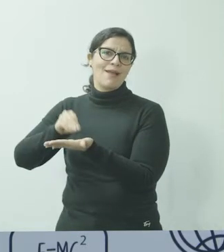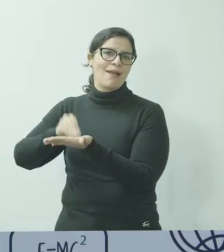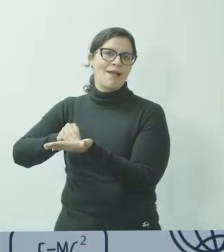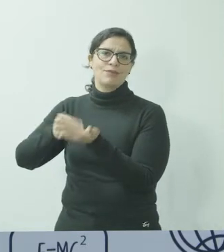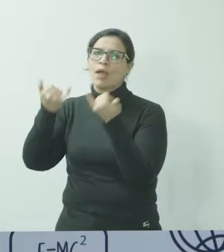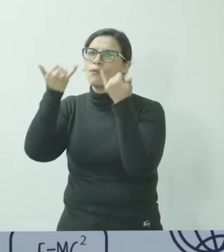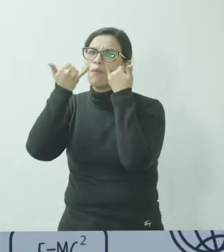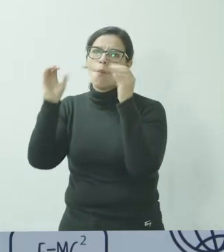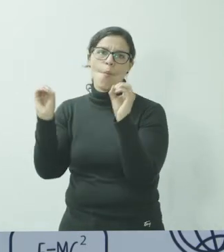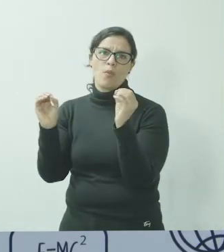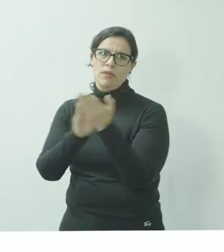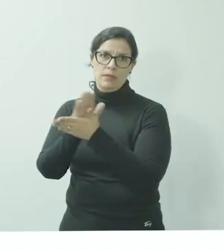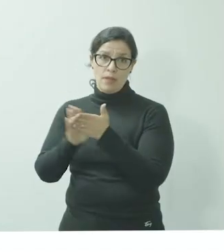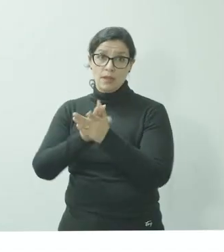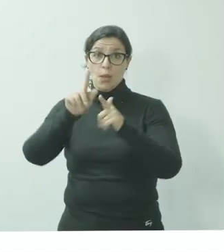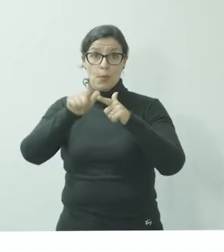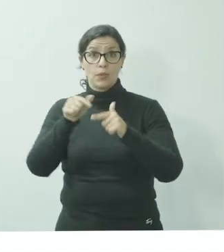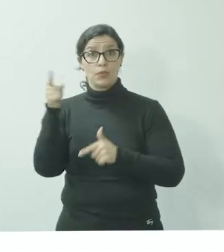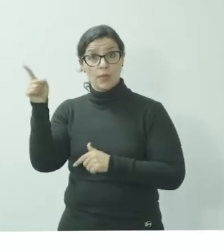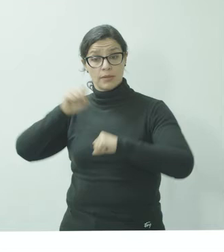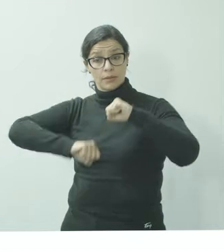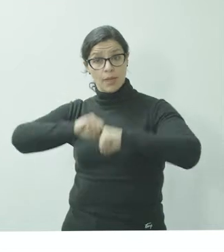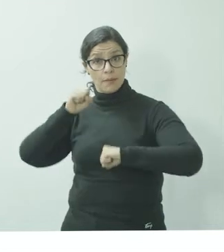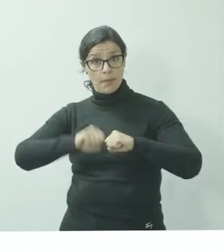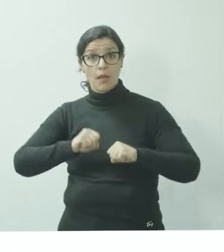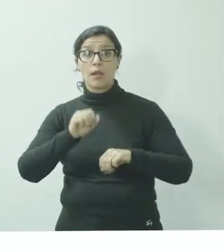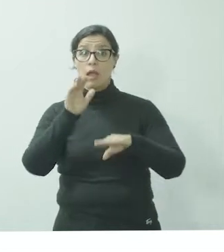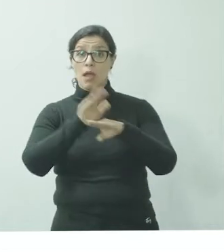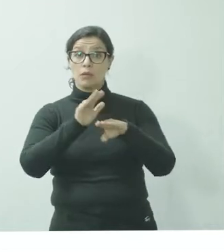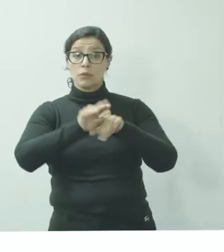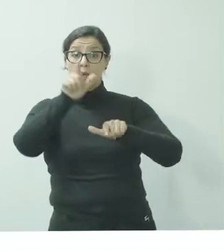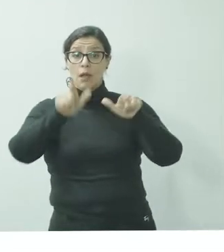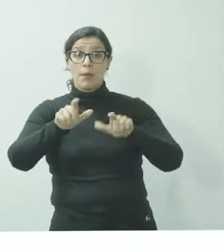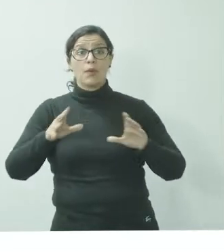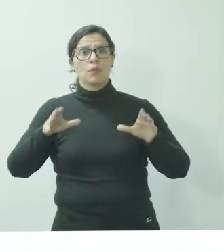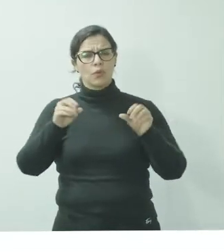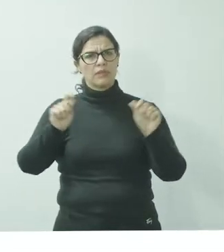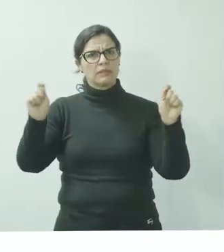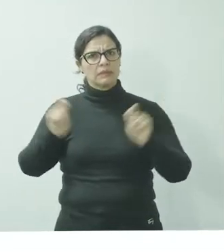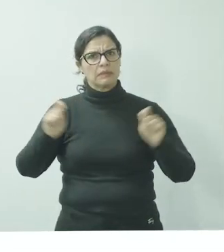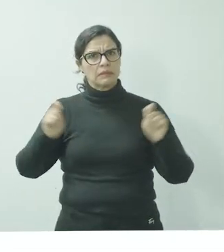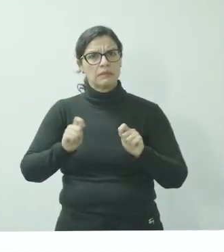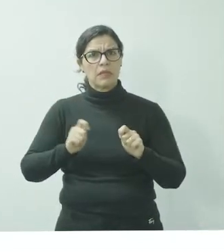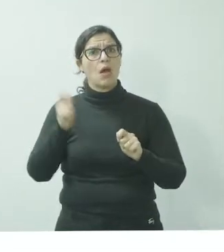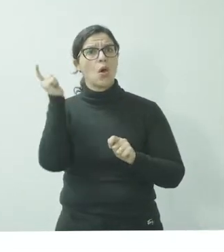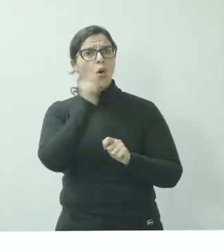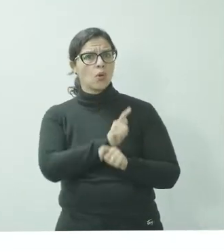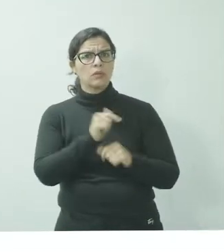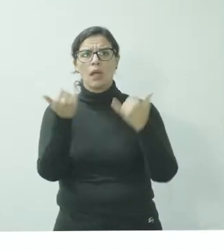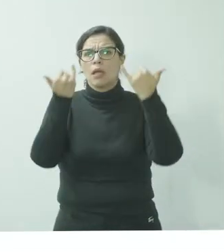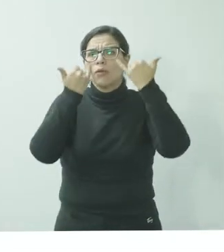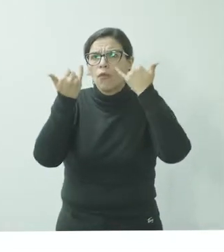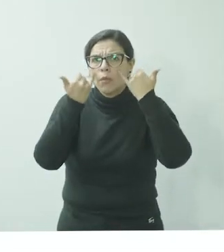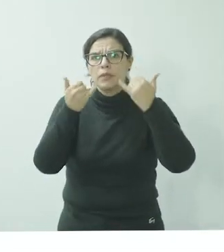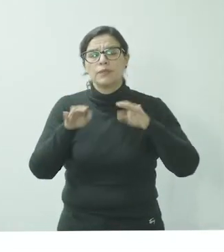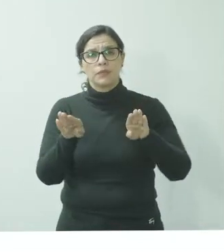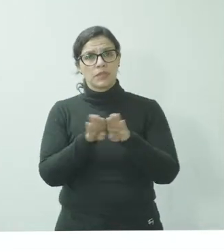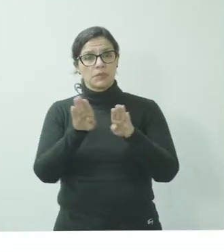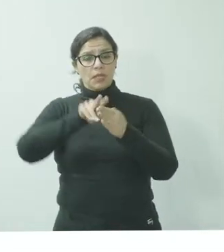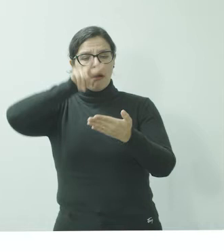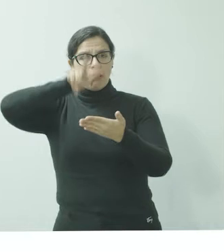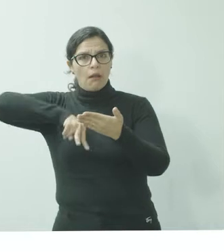informação então isso possibilitou para que as pessoas eh tivessem acesso à informação à